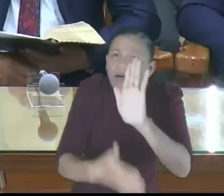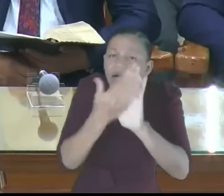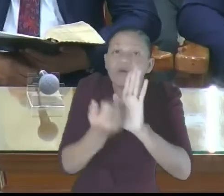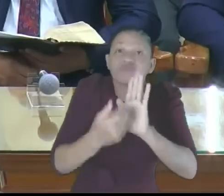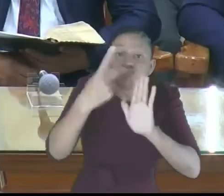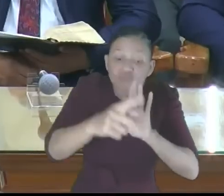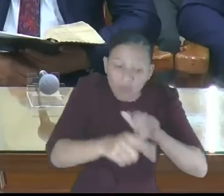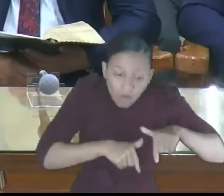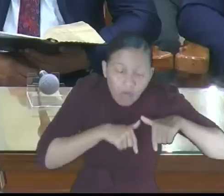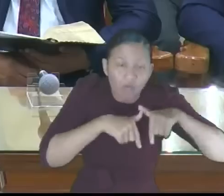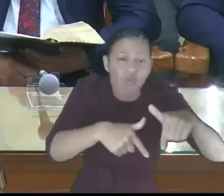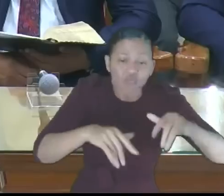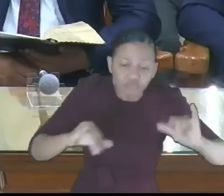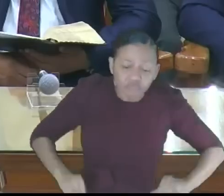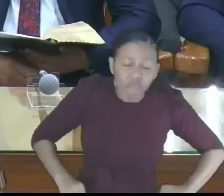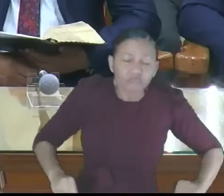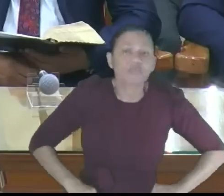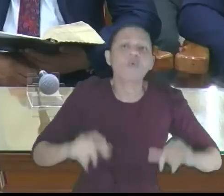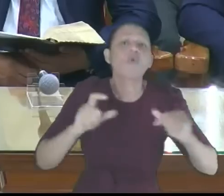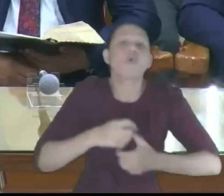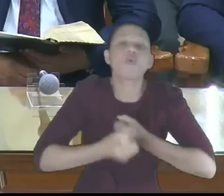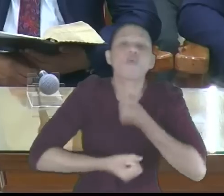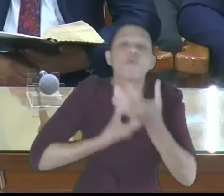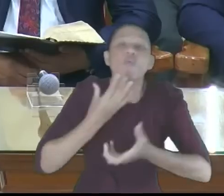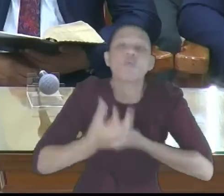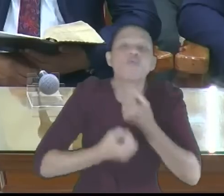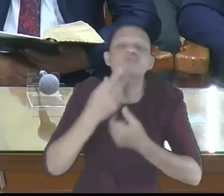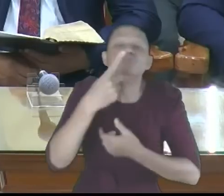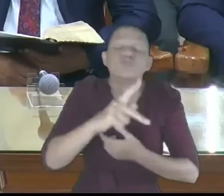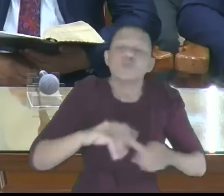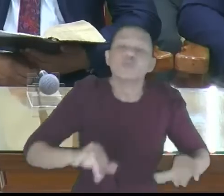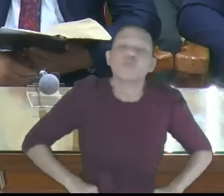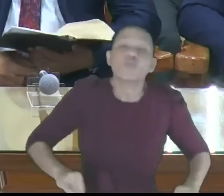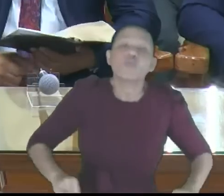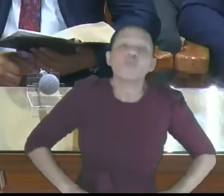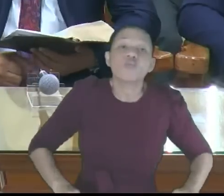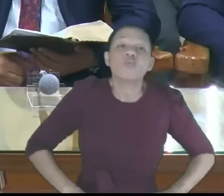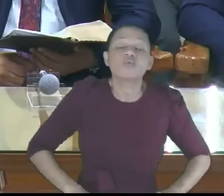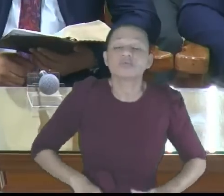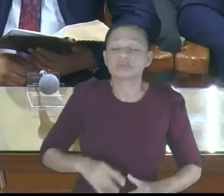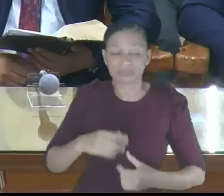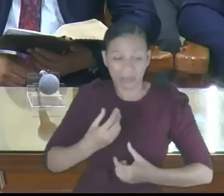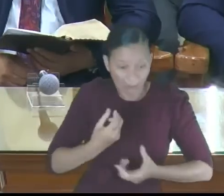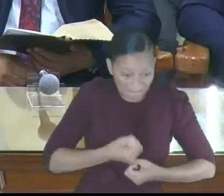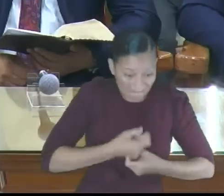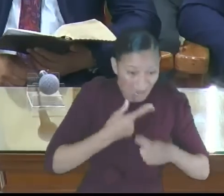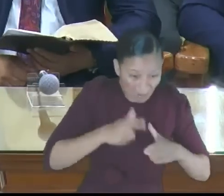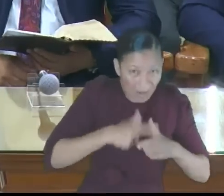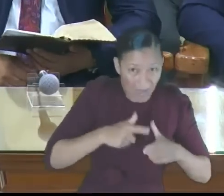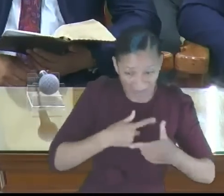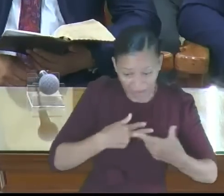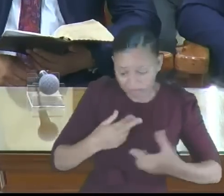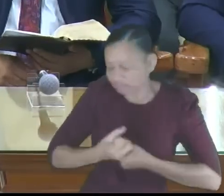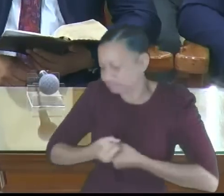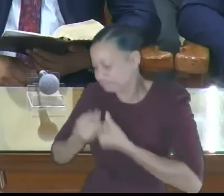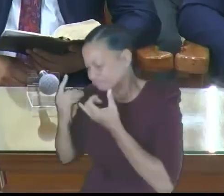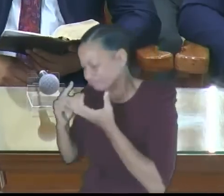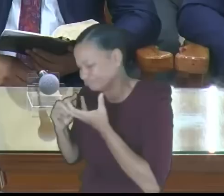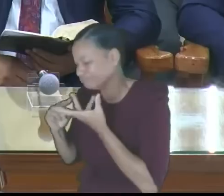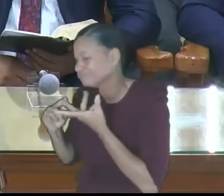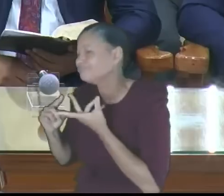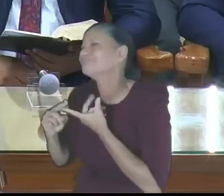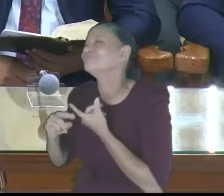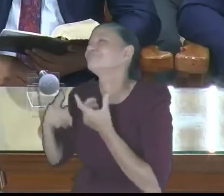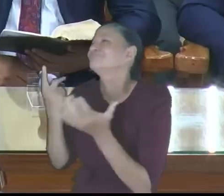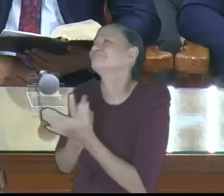vai contar onde? Onde é que você vai contar seus sofrimentos? Nos pés de Jesus.